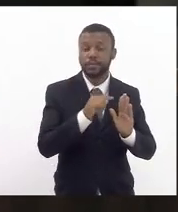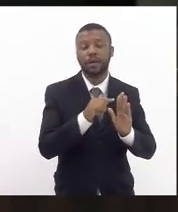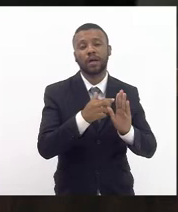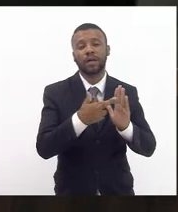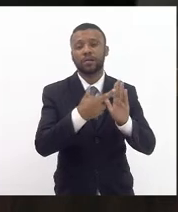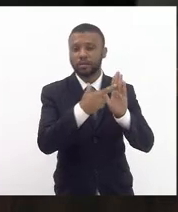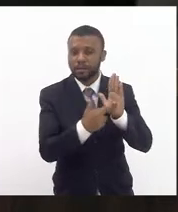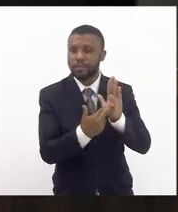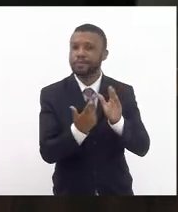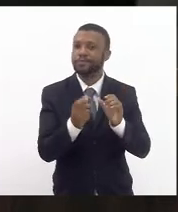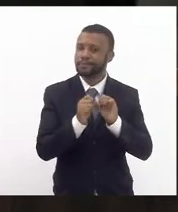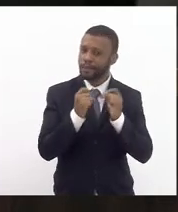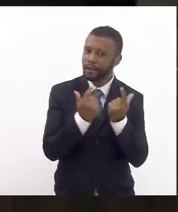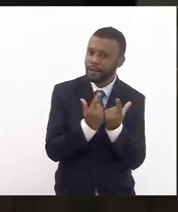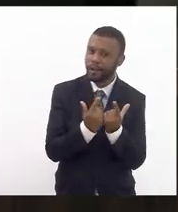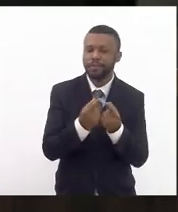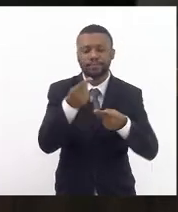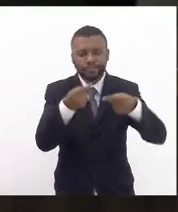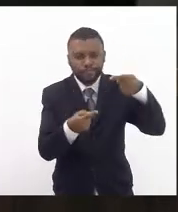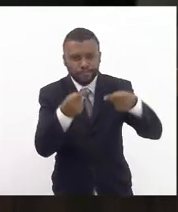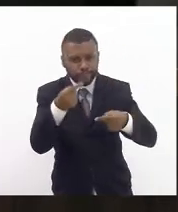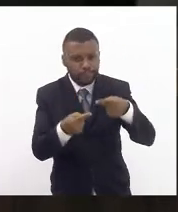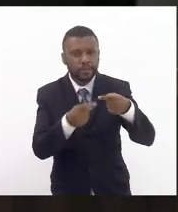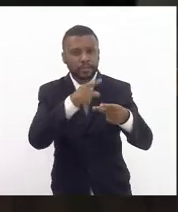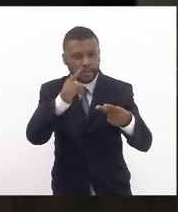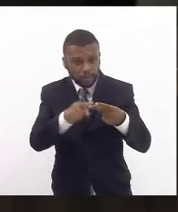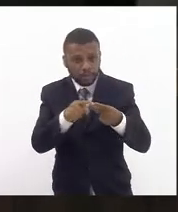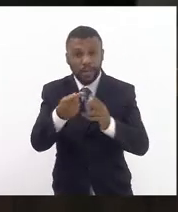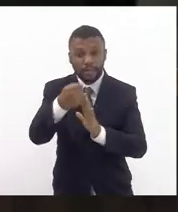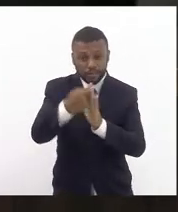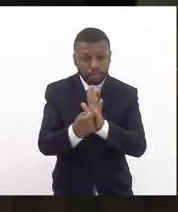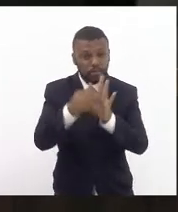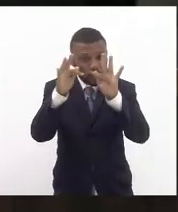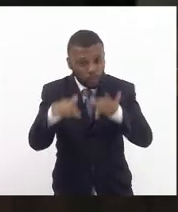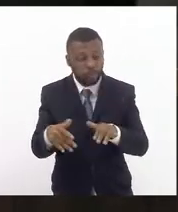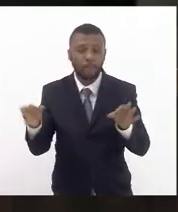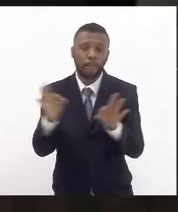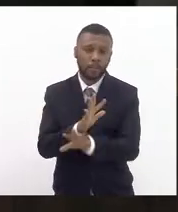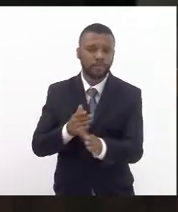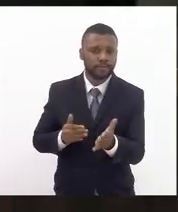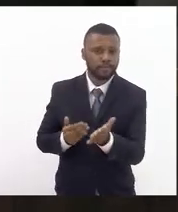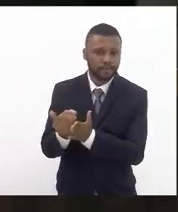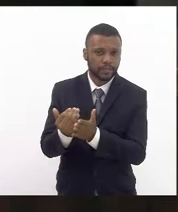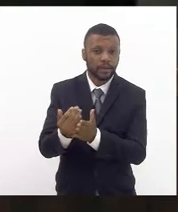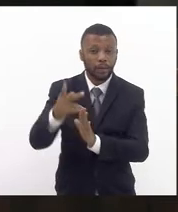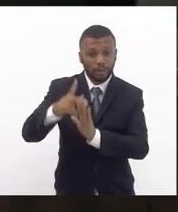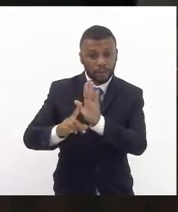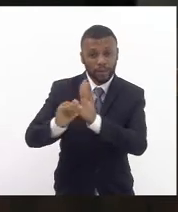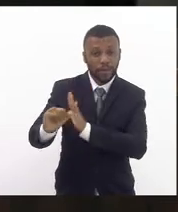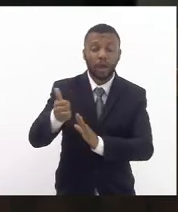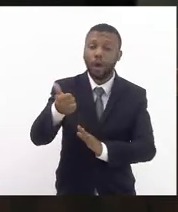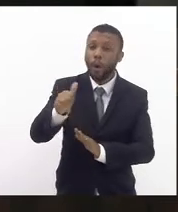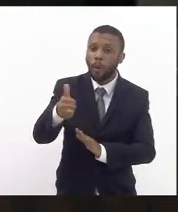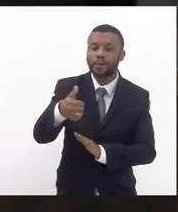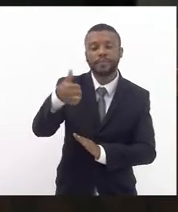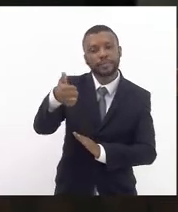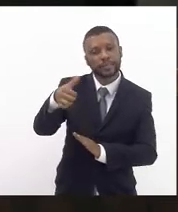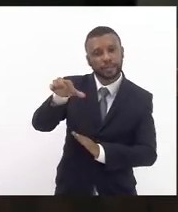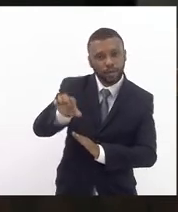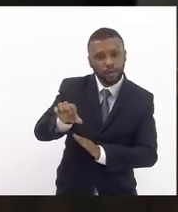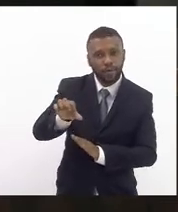Interno, intermitação ordinária, em votação, em segunda discussão, redação do vencido assim emendado. Projeto de lei 1119